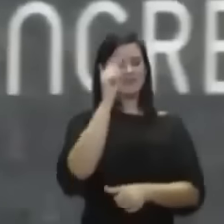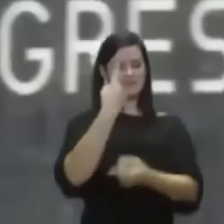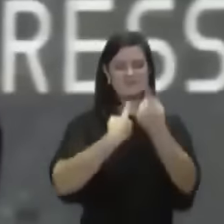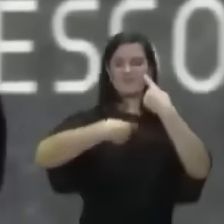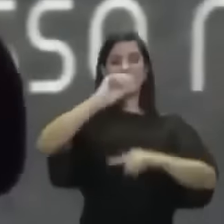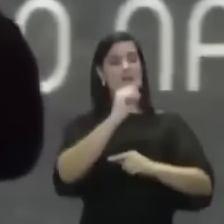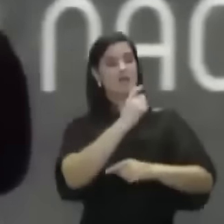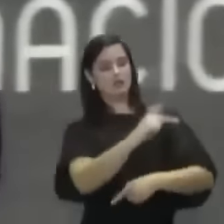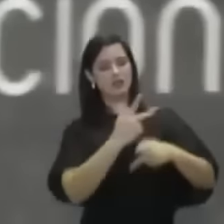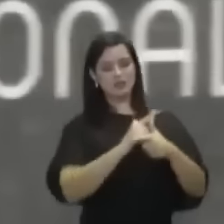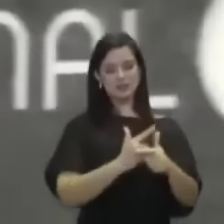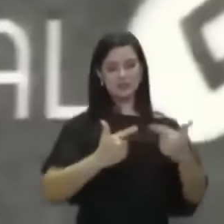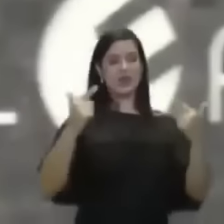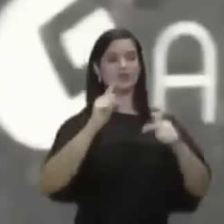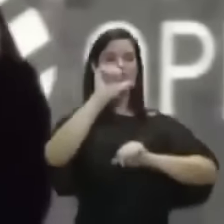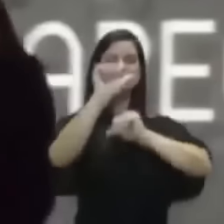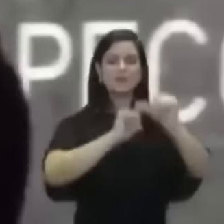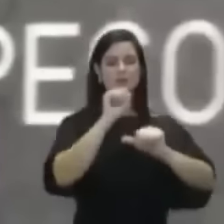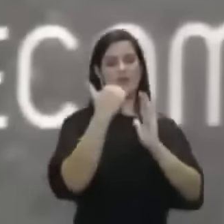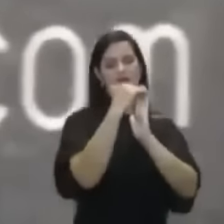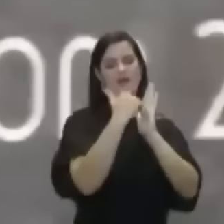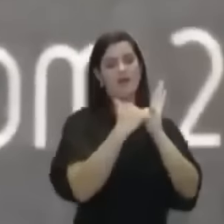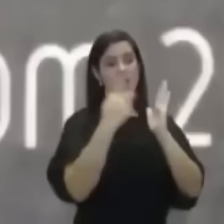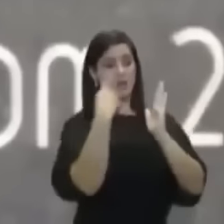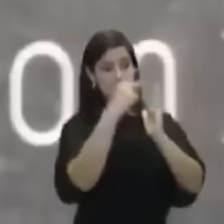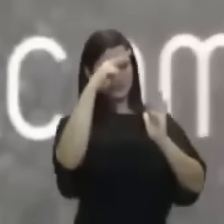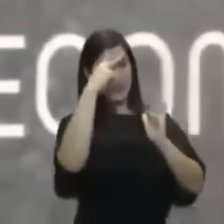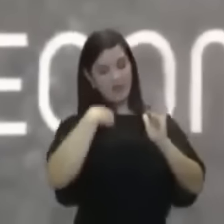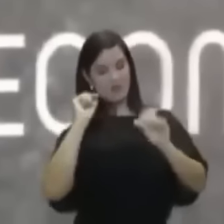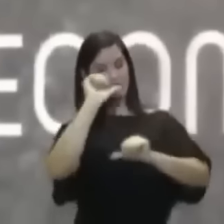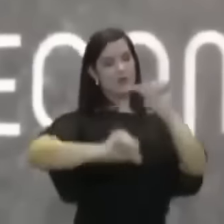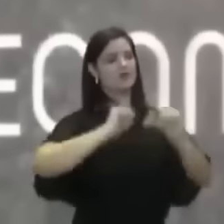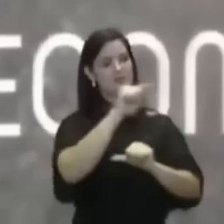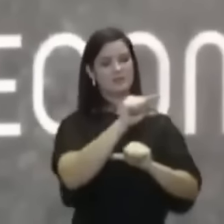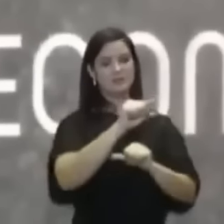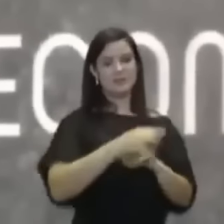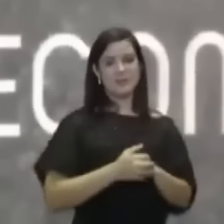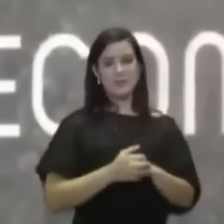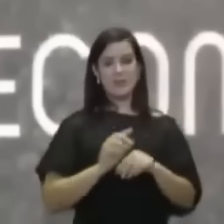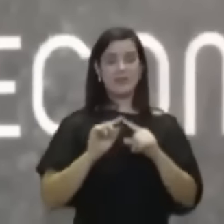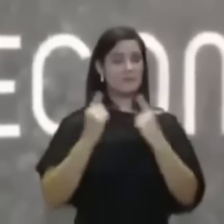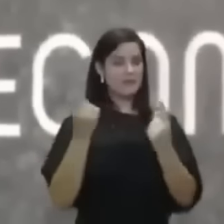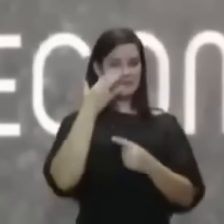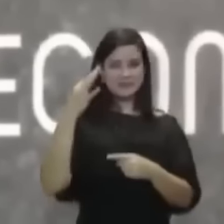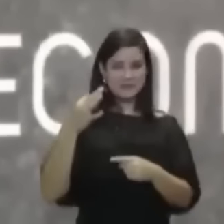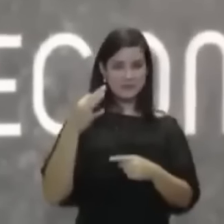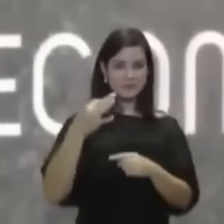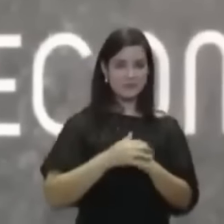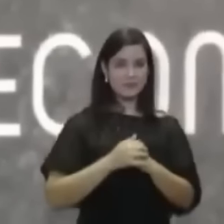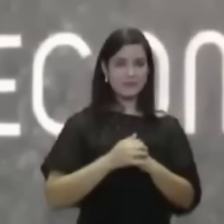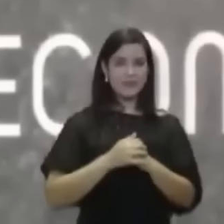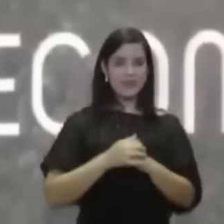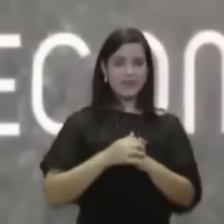sua sorte, Pedro. Eu estou alterando o cronograma da sua história, Pedro. Mas note, irmãos, que